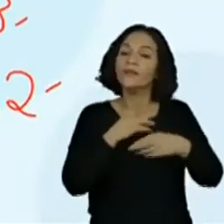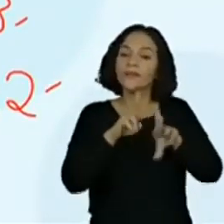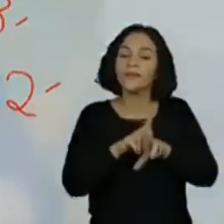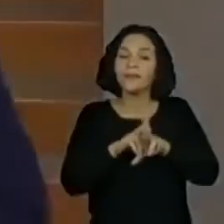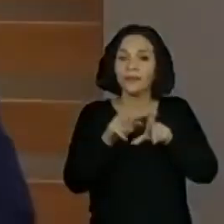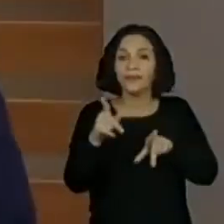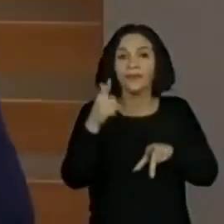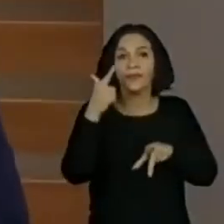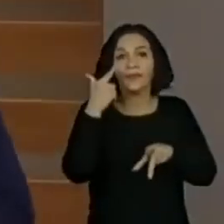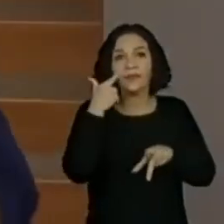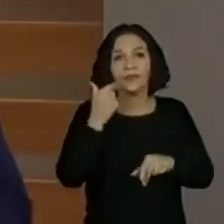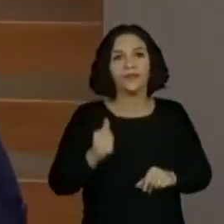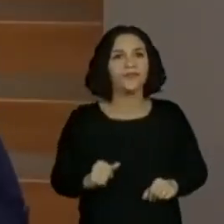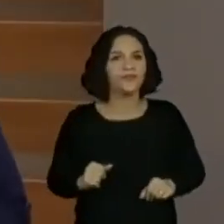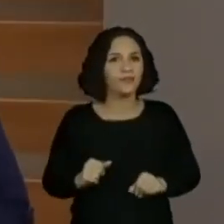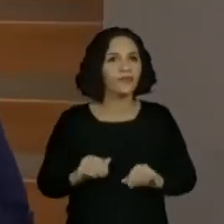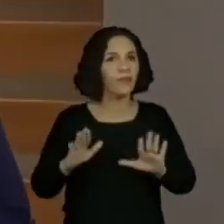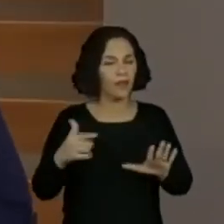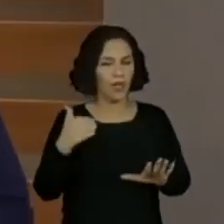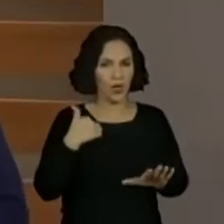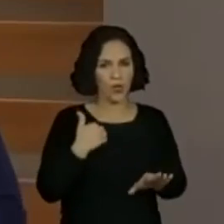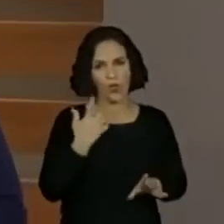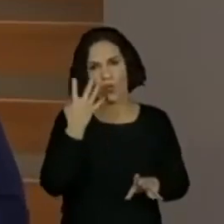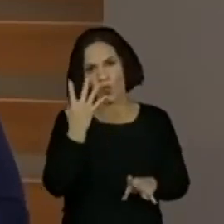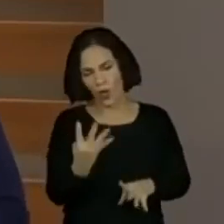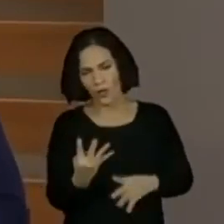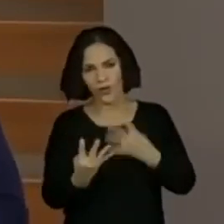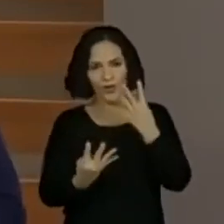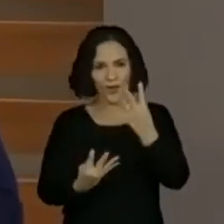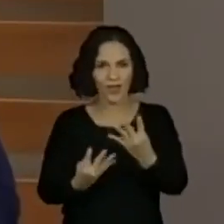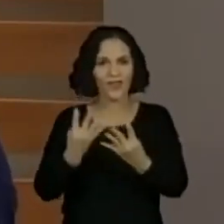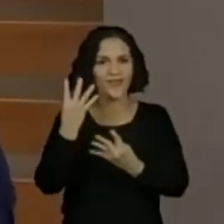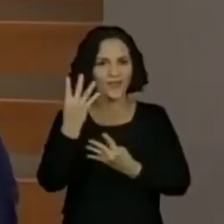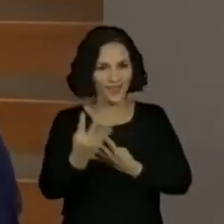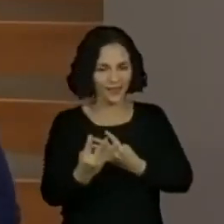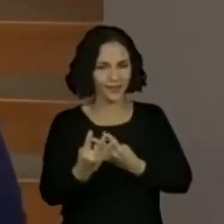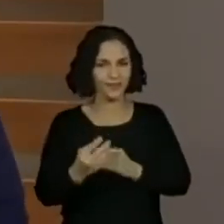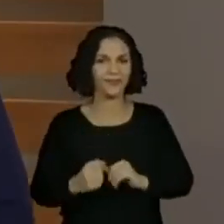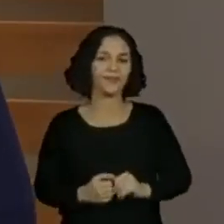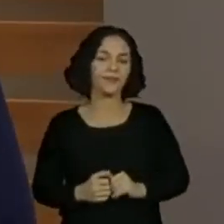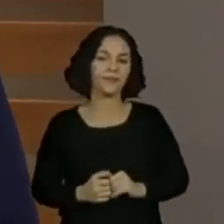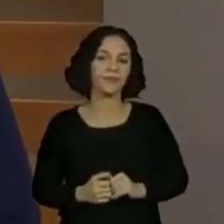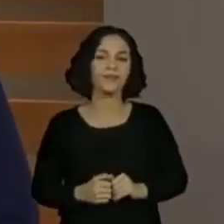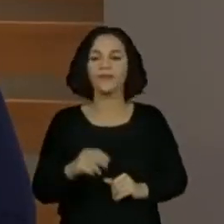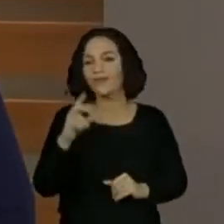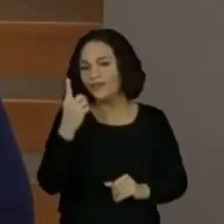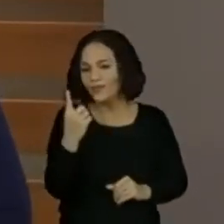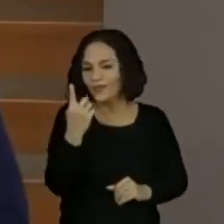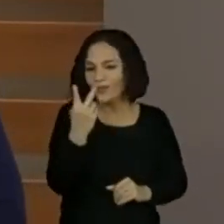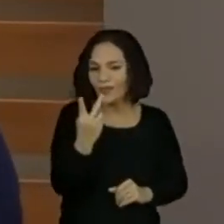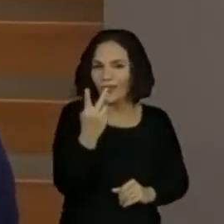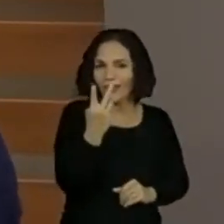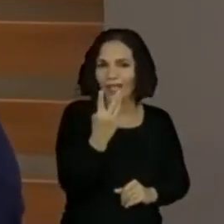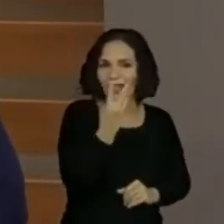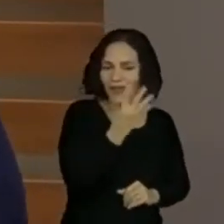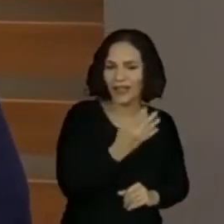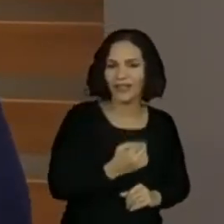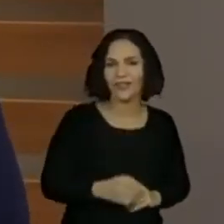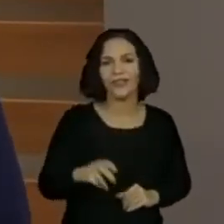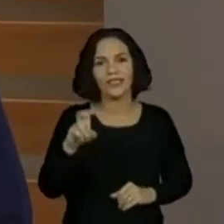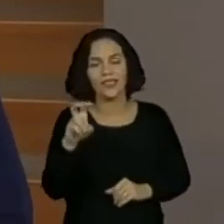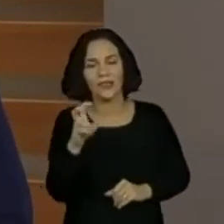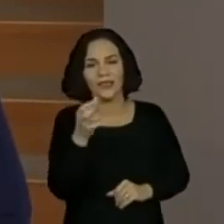que contou de outra maneira. Eu contei de 4 em 4. 1, 2, 3, 4. 5, 6, 7,